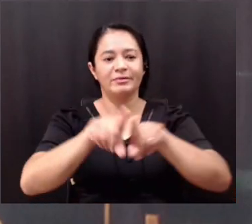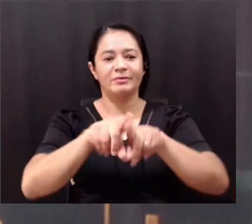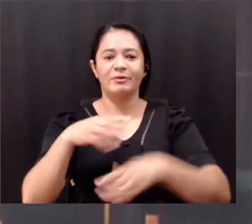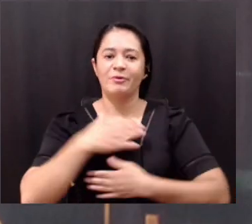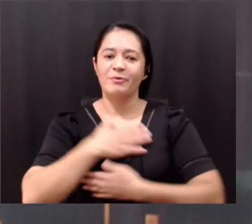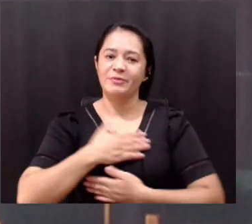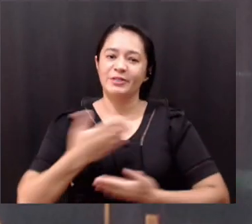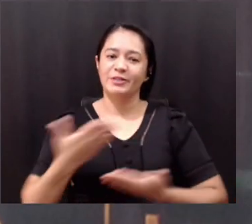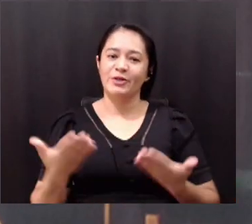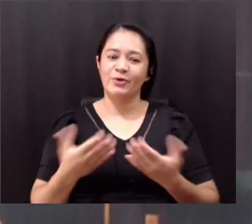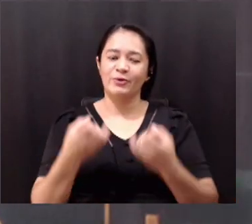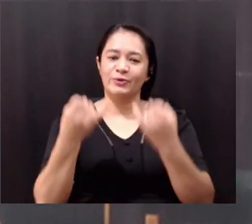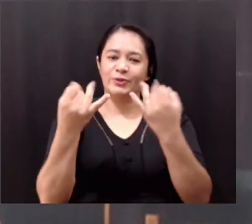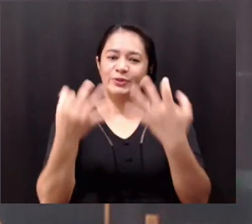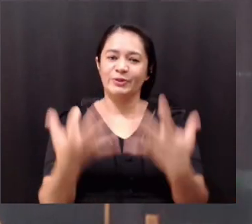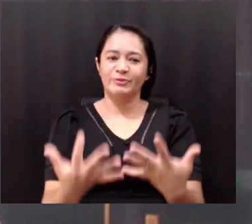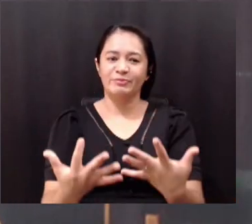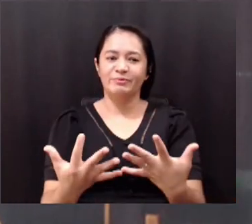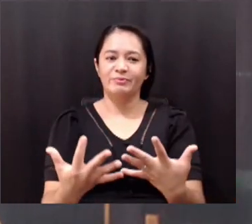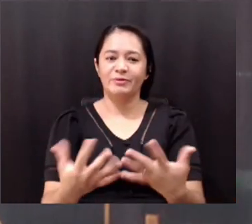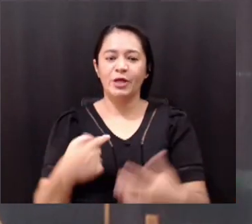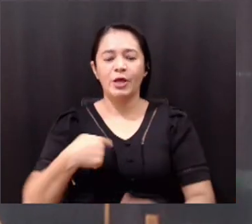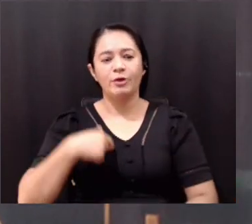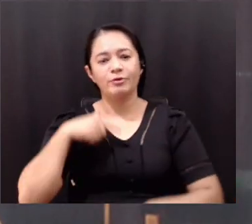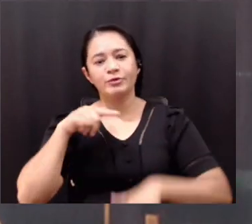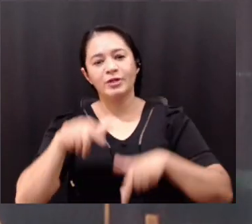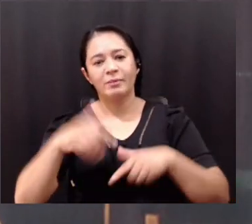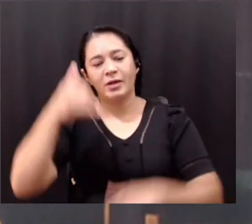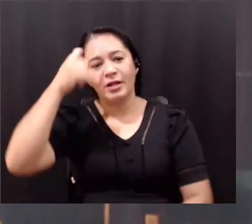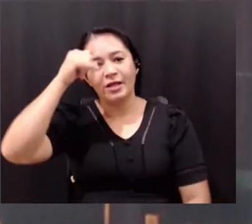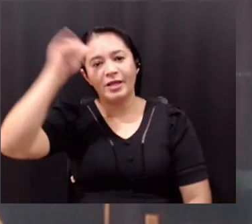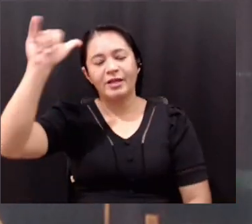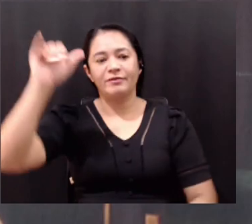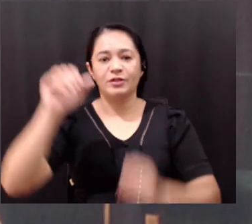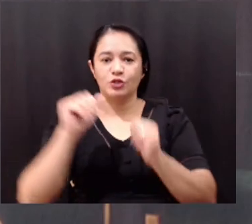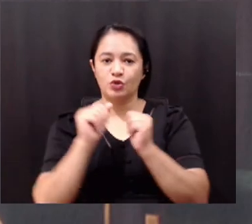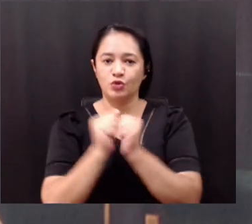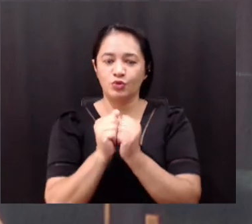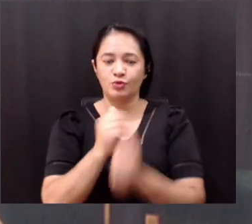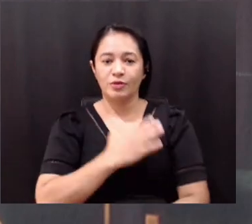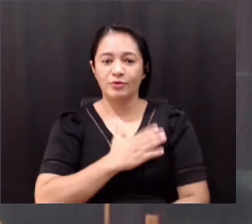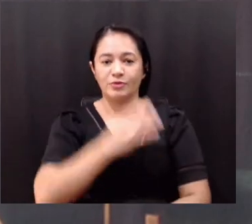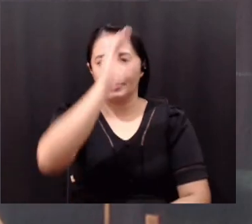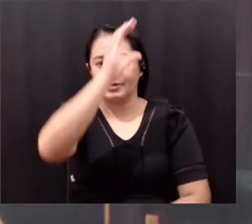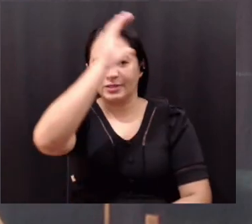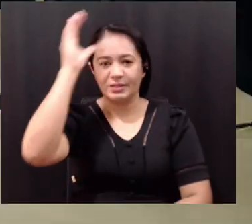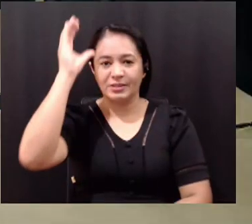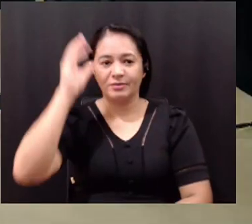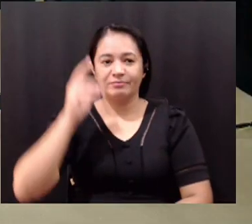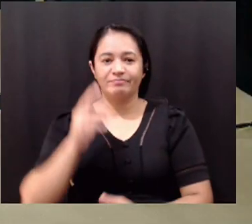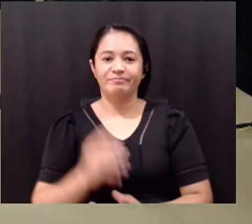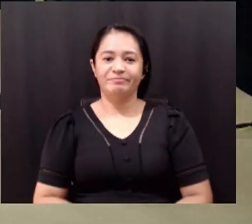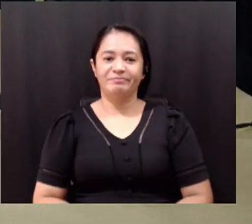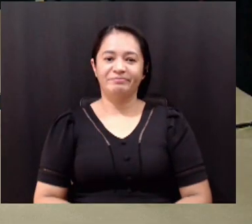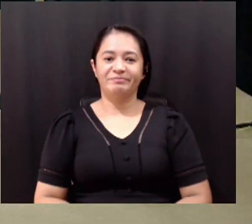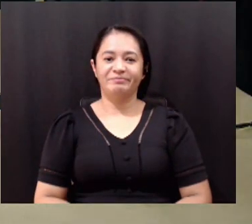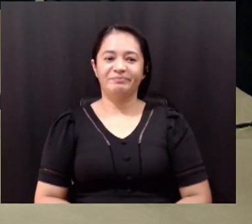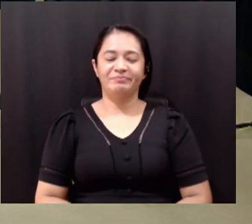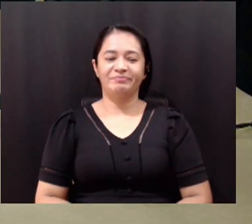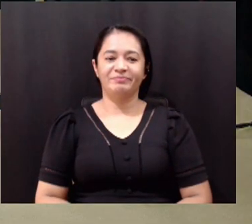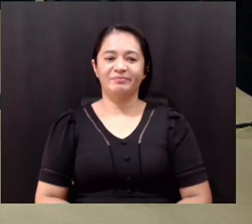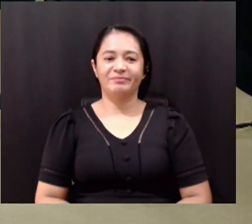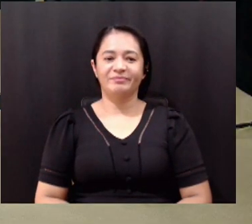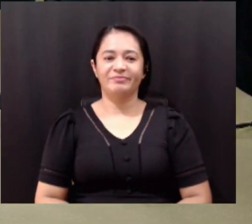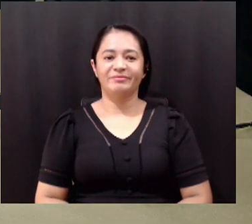sobre isso. Eu trabalho preventivamente junto aos meus clientes, sempre com esse enfoque. Maravilha. Com a gente também, né, a